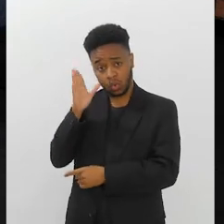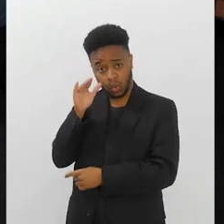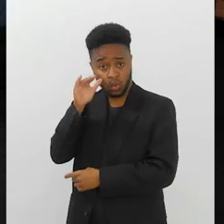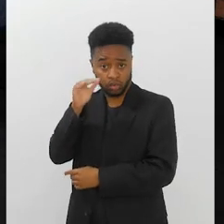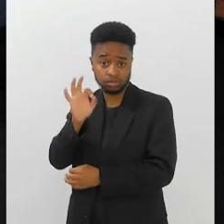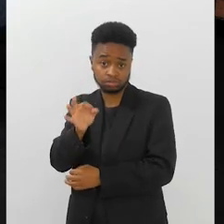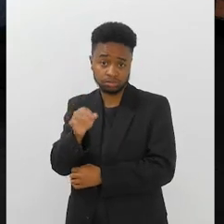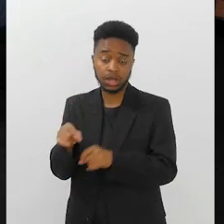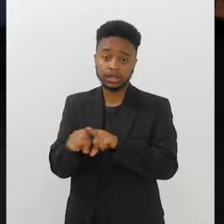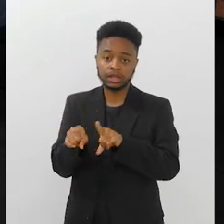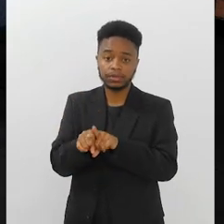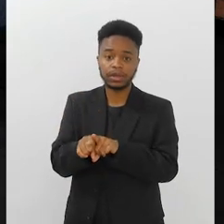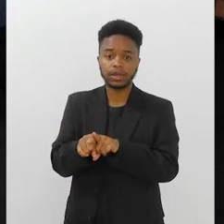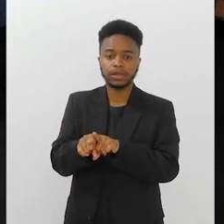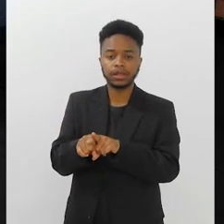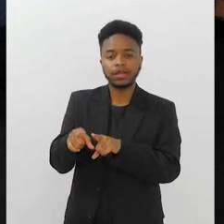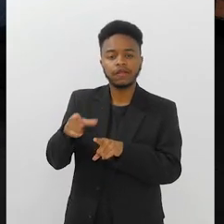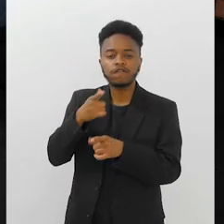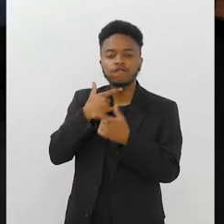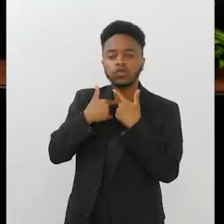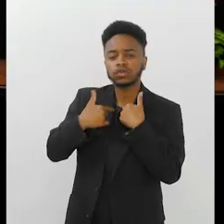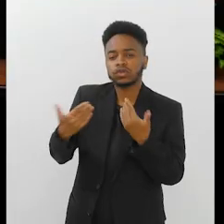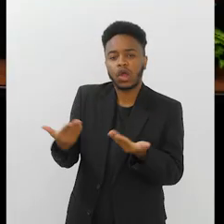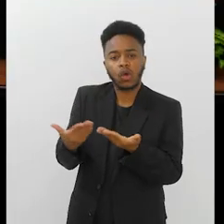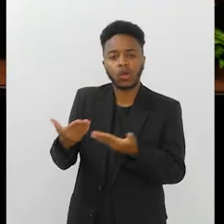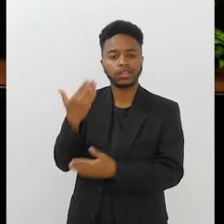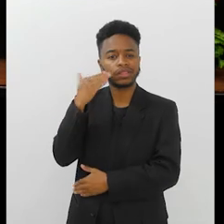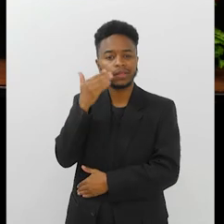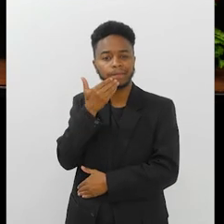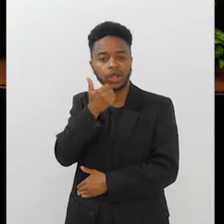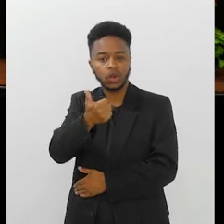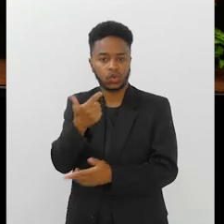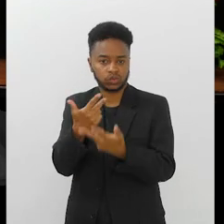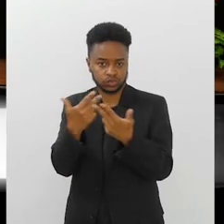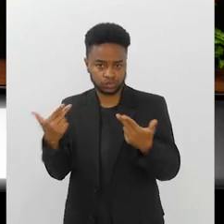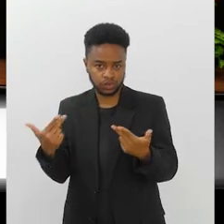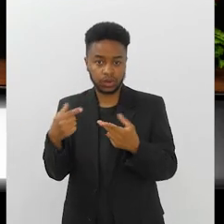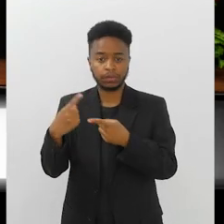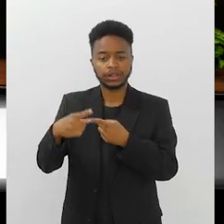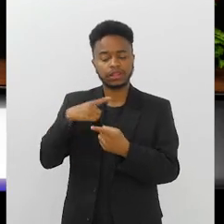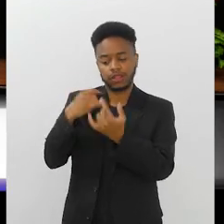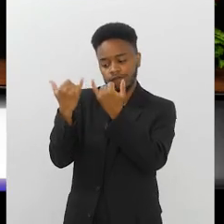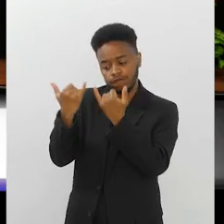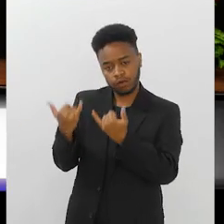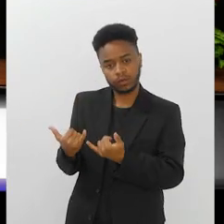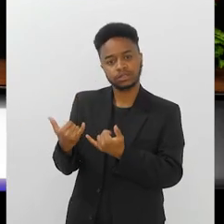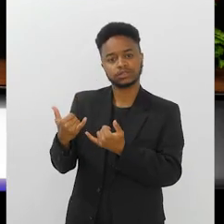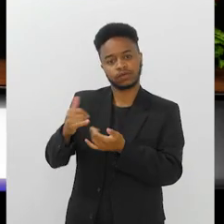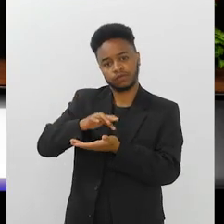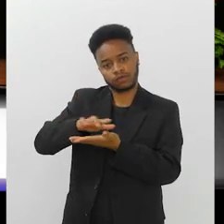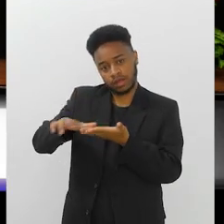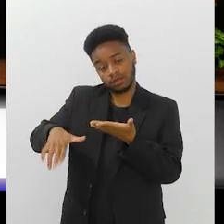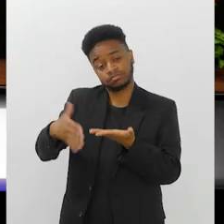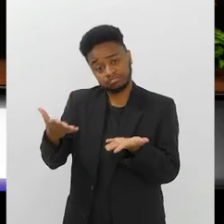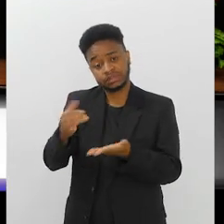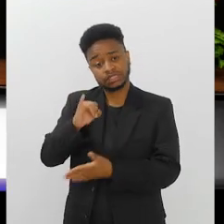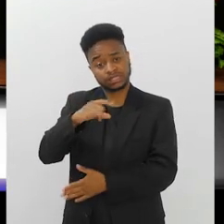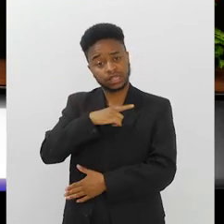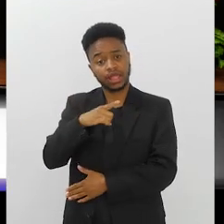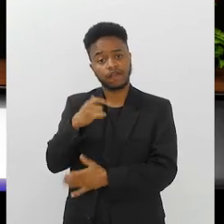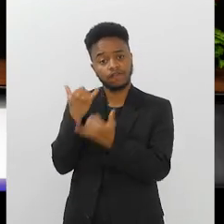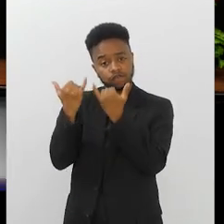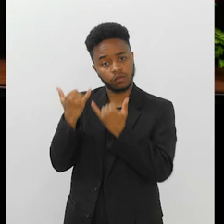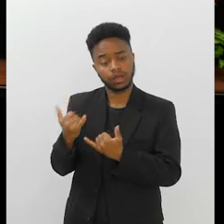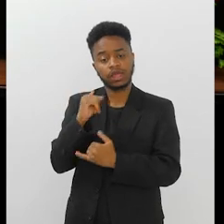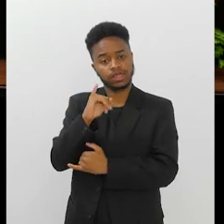né e pela necessidade que a gente tá tendo hoje de compreender melhor as coisas há muita informação e dentro dessa informação ifá